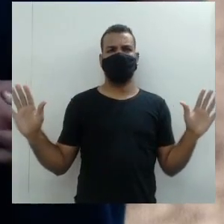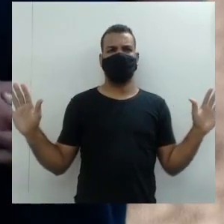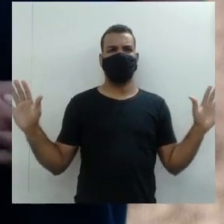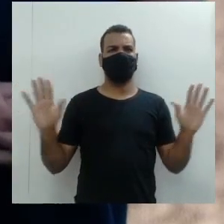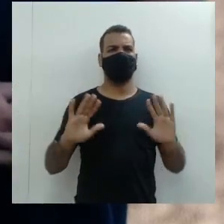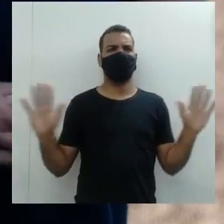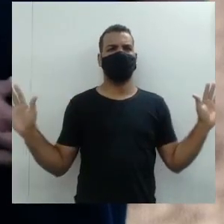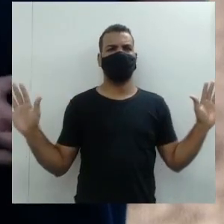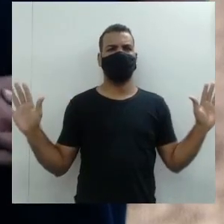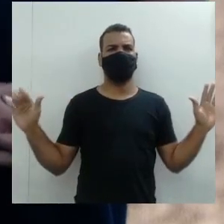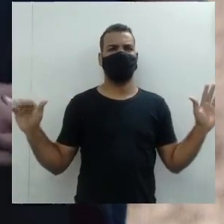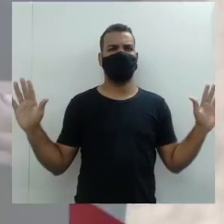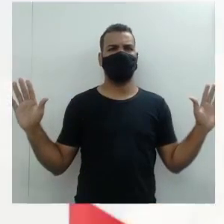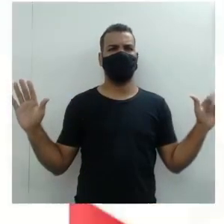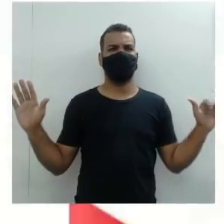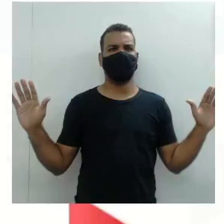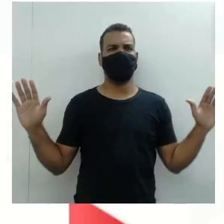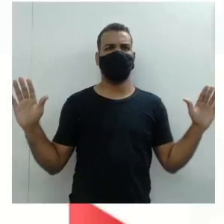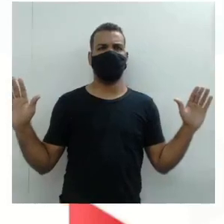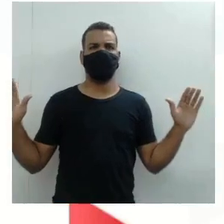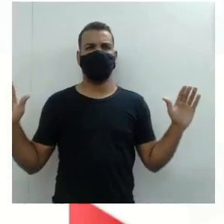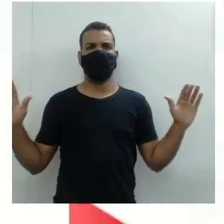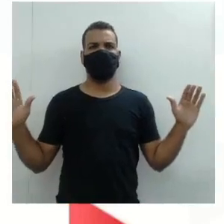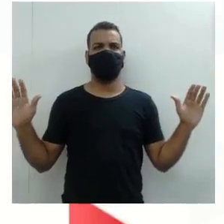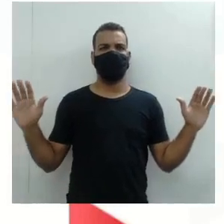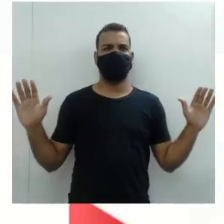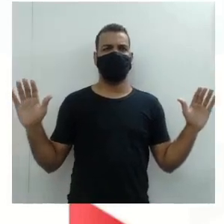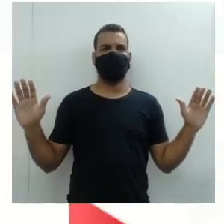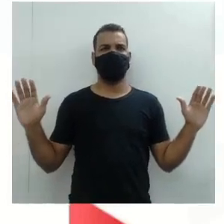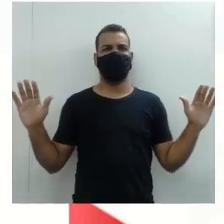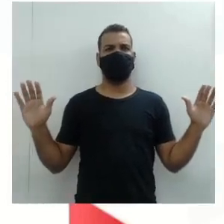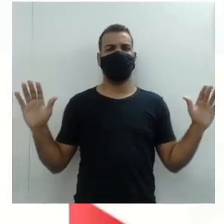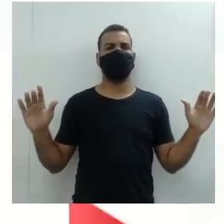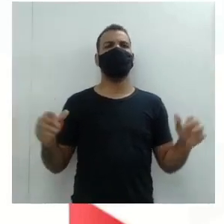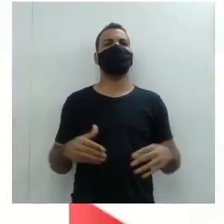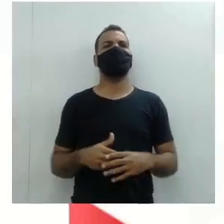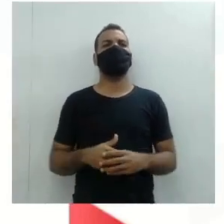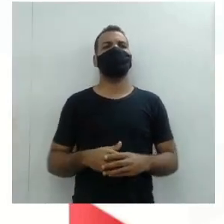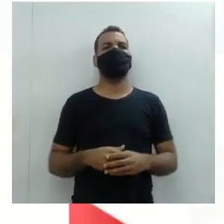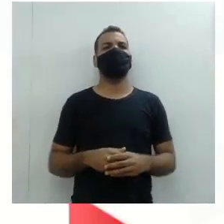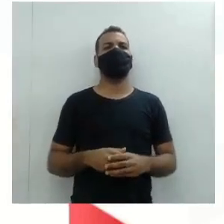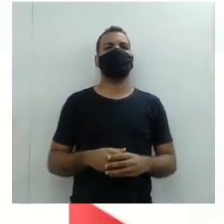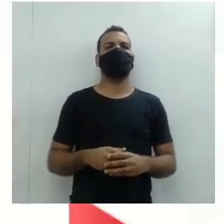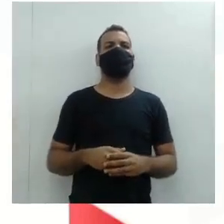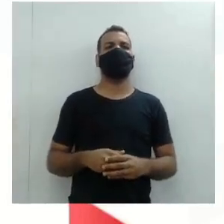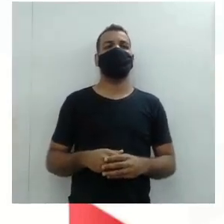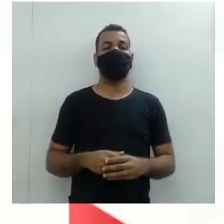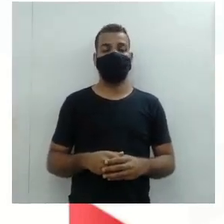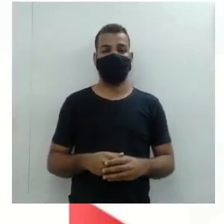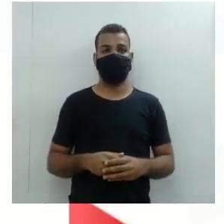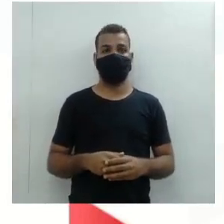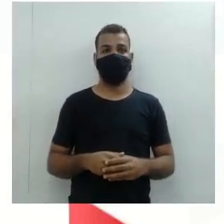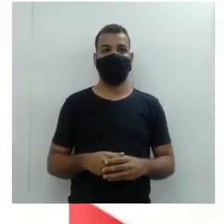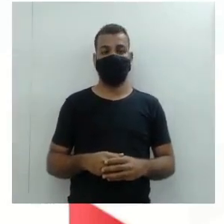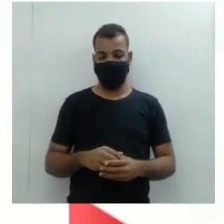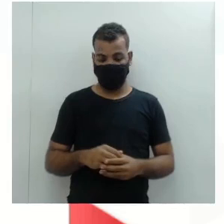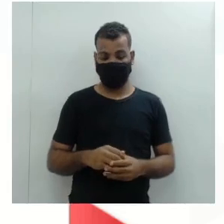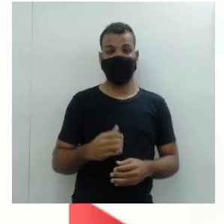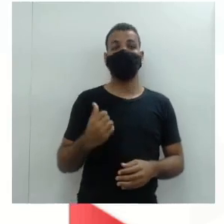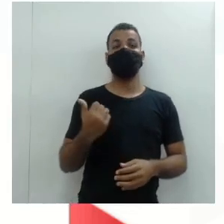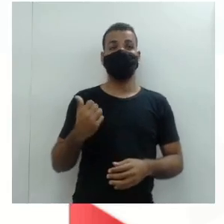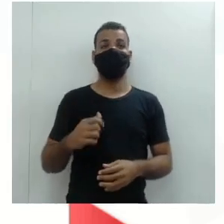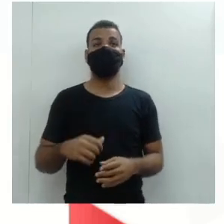nós temos aqui o homenageado da nossa aula, nosso bate-papo. Nosso bate-papo, né? Isso, Álvaro Lins.